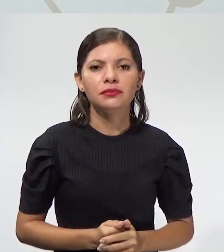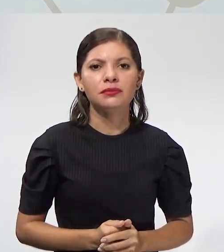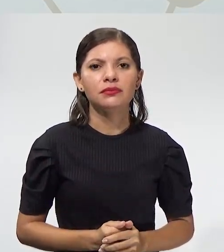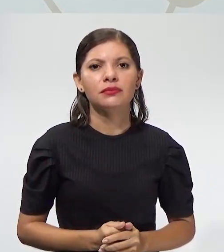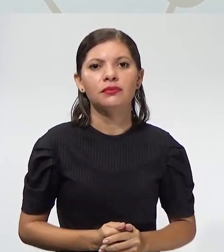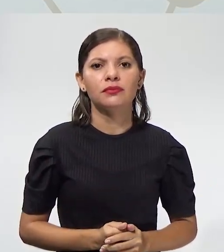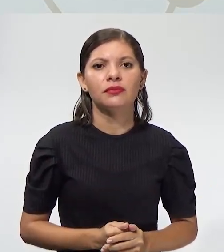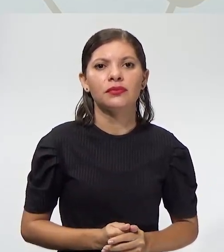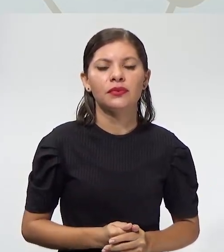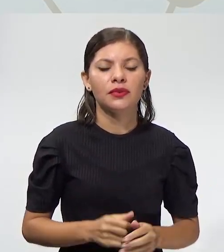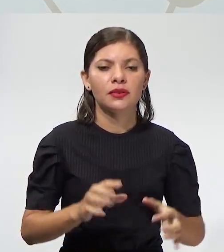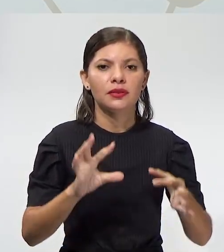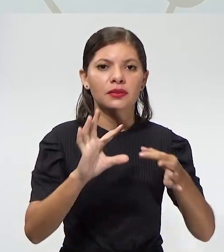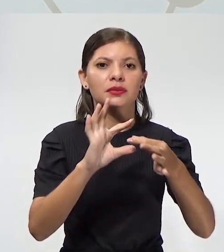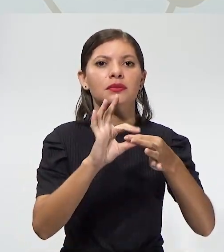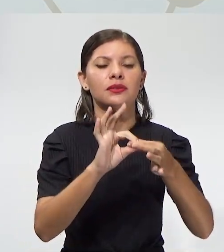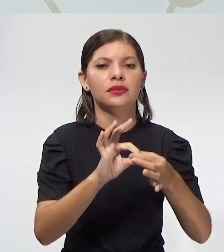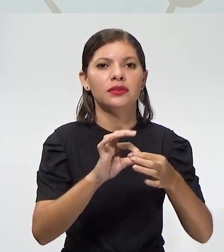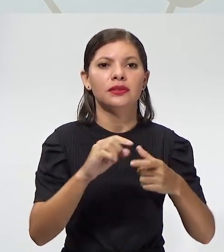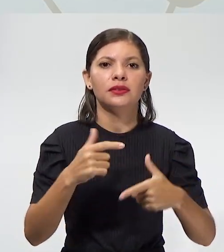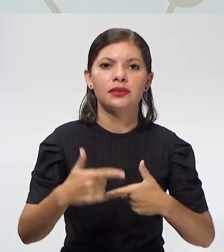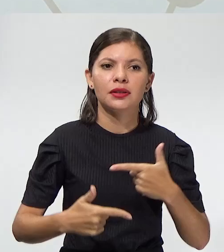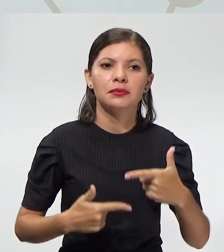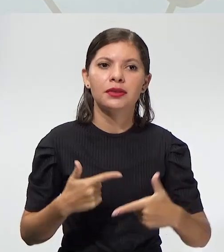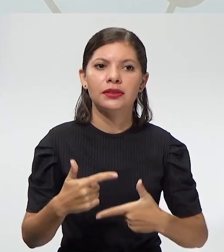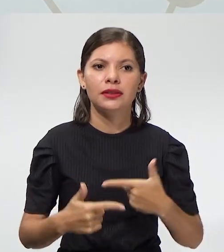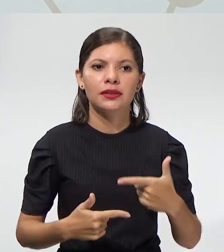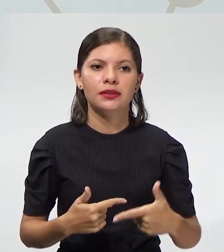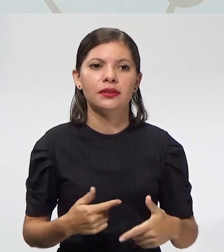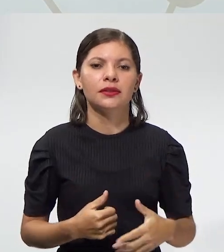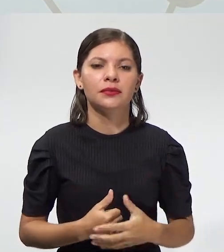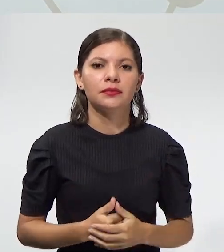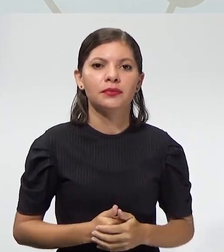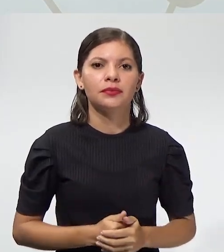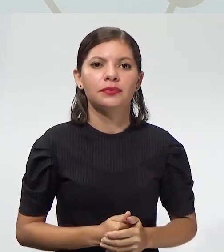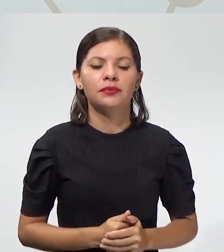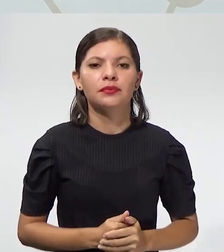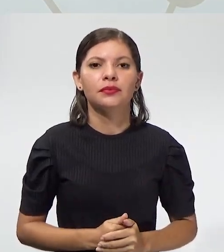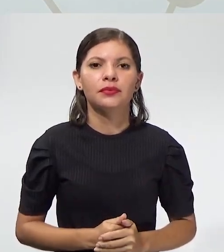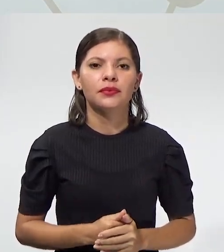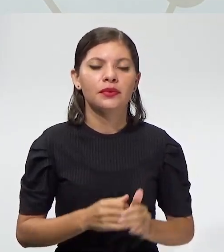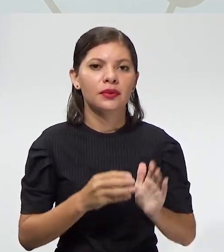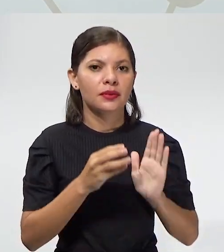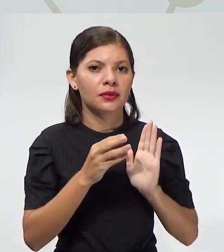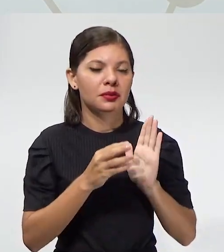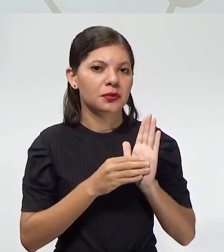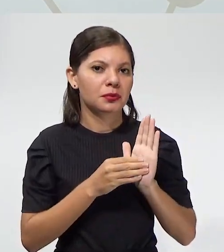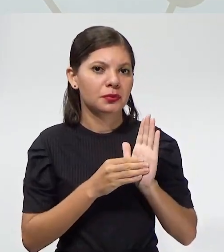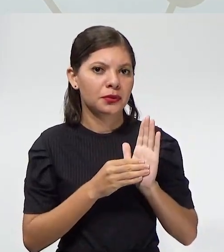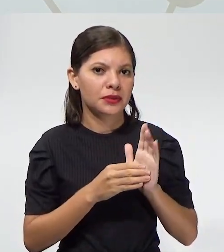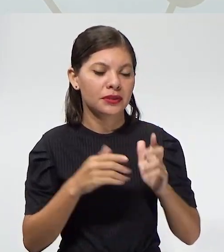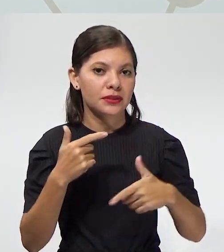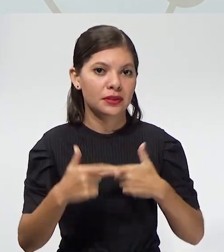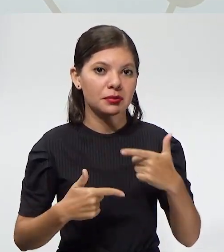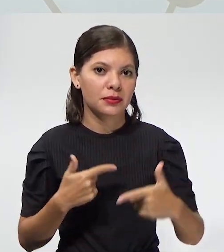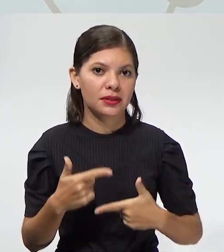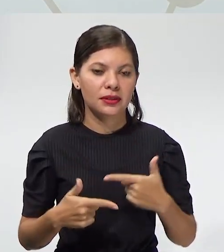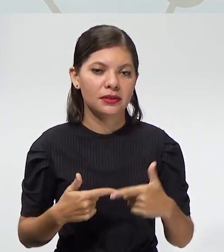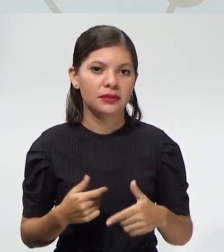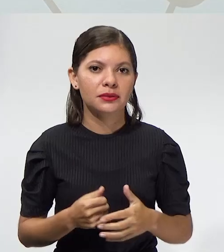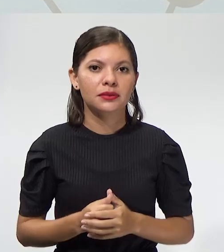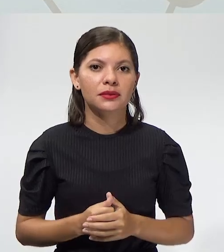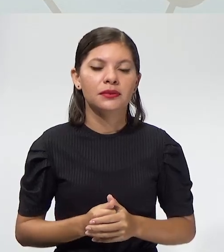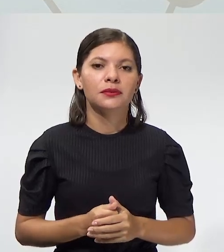mesmo contexto, trabalhando de forma interdisciplinar, como é a nossa proposta, que a gente vai ter um trabalho que vai contemplar todas as